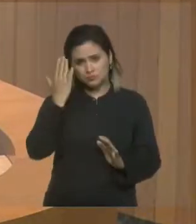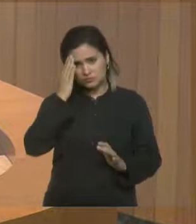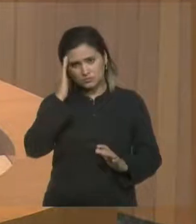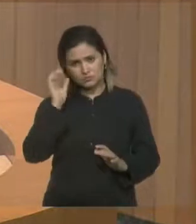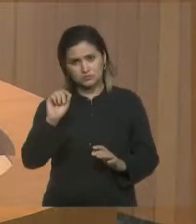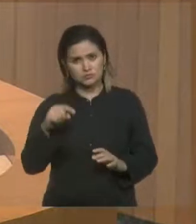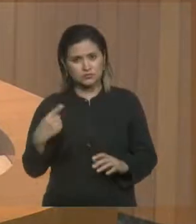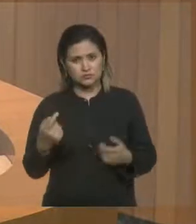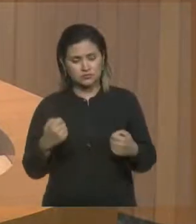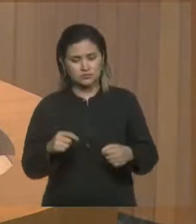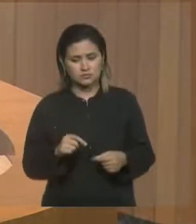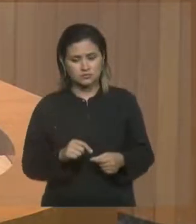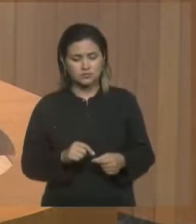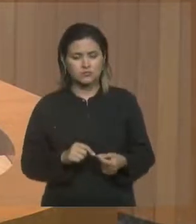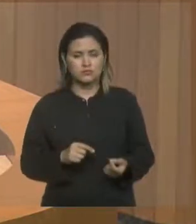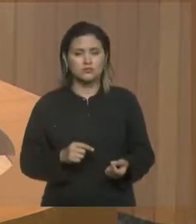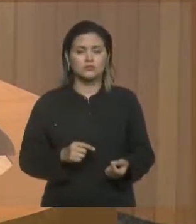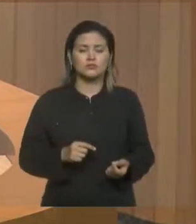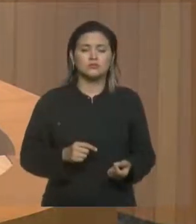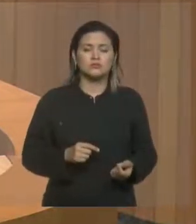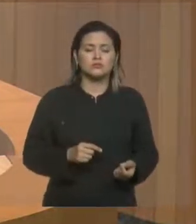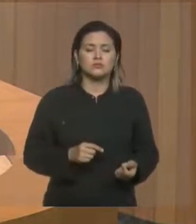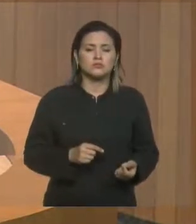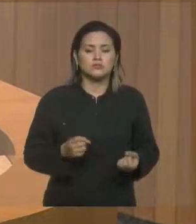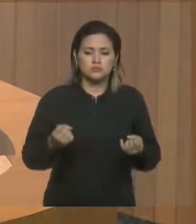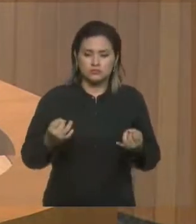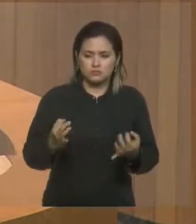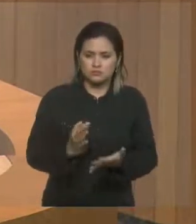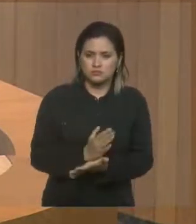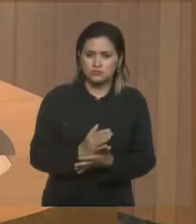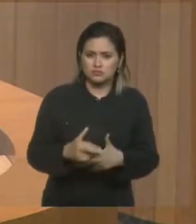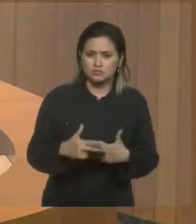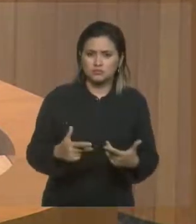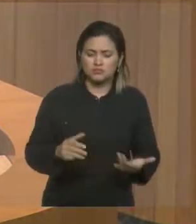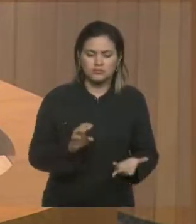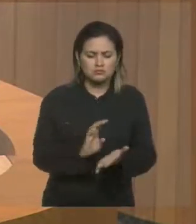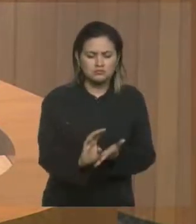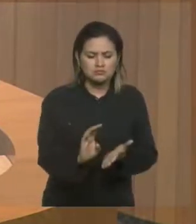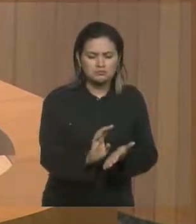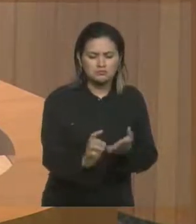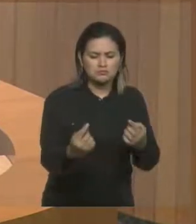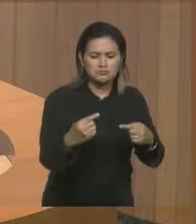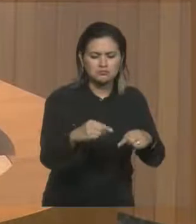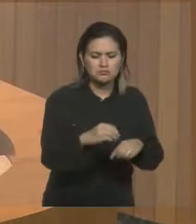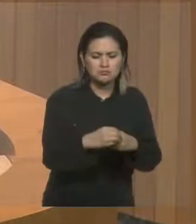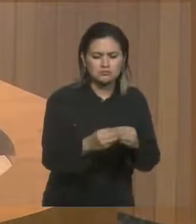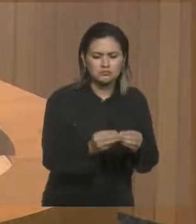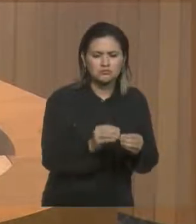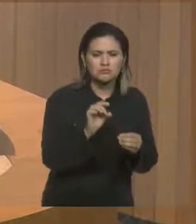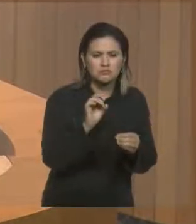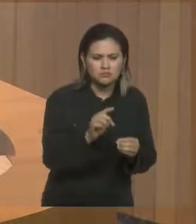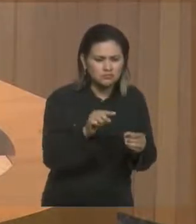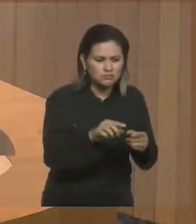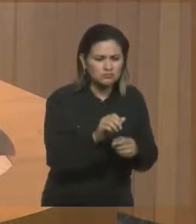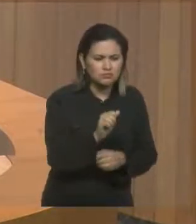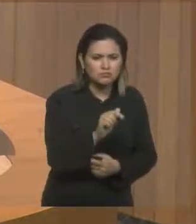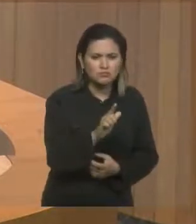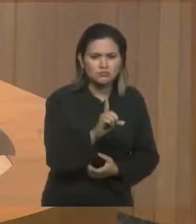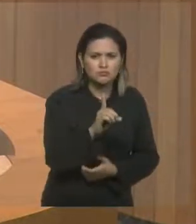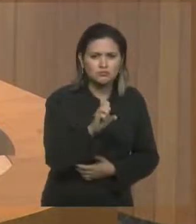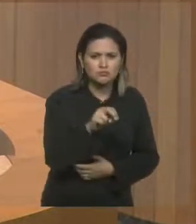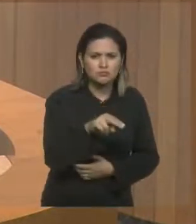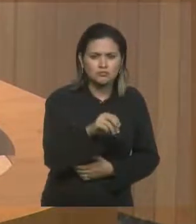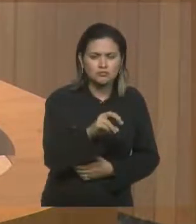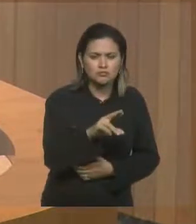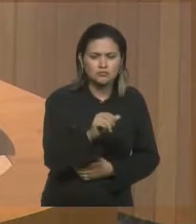aqui é desmistificar algumas coisas. Fundo de combate ao câncer é só para o Hospital Aldenor Abelo? Não é, mas a gente tem que estabelecer o